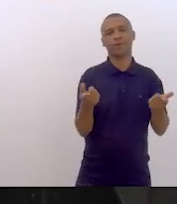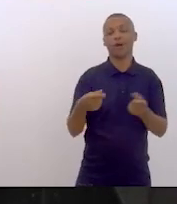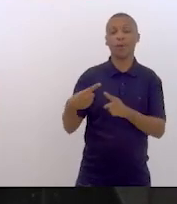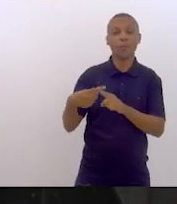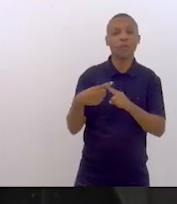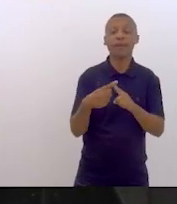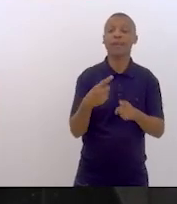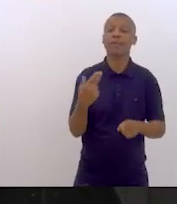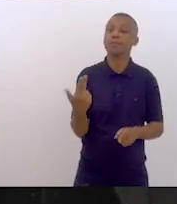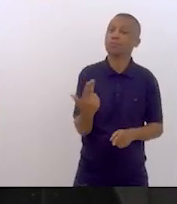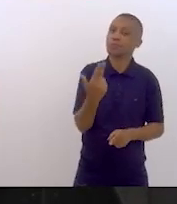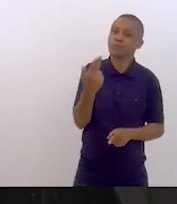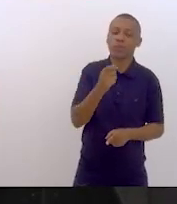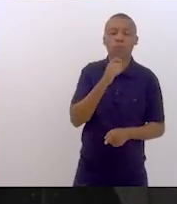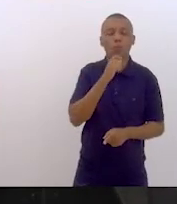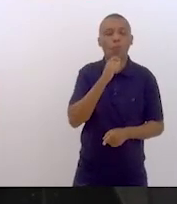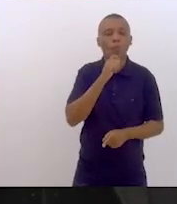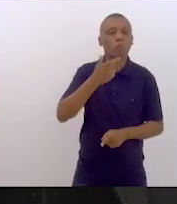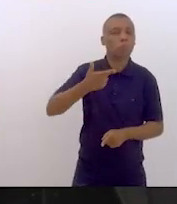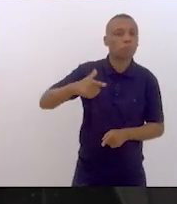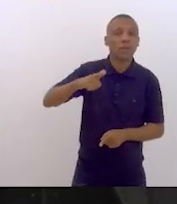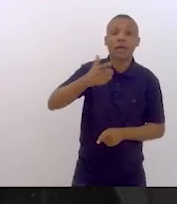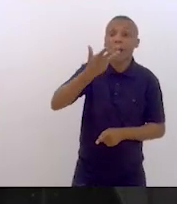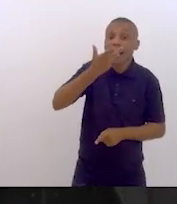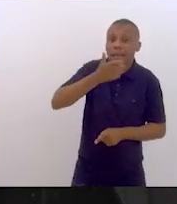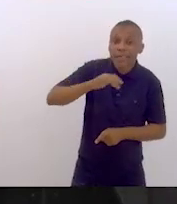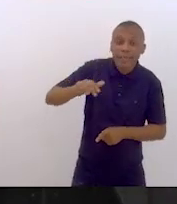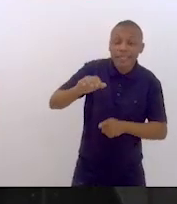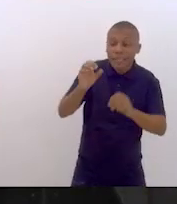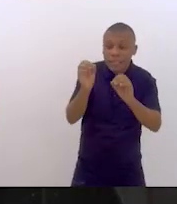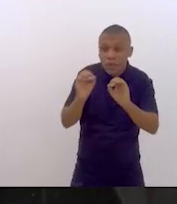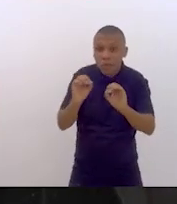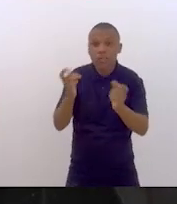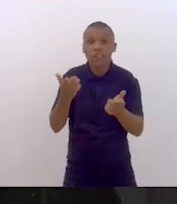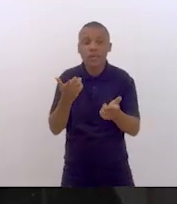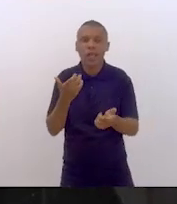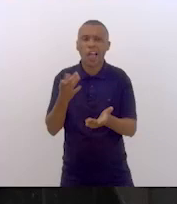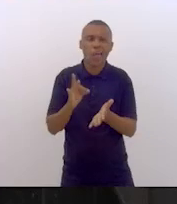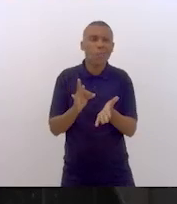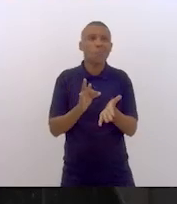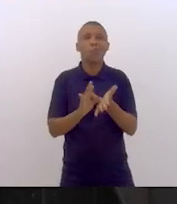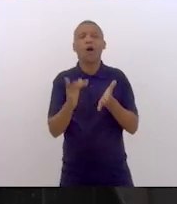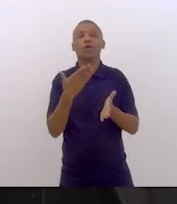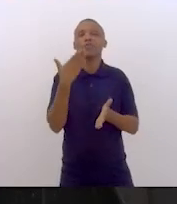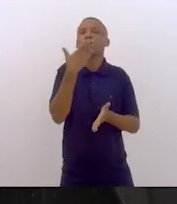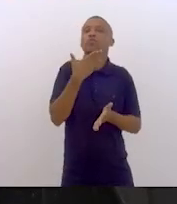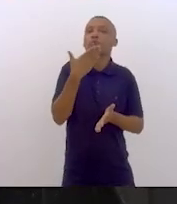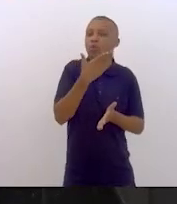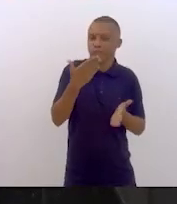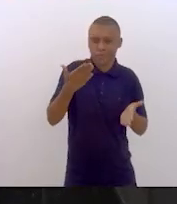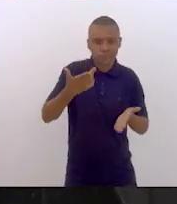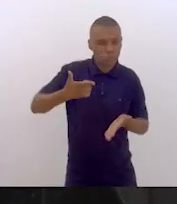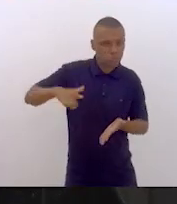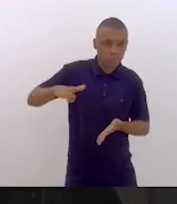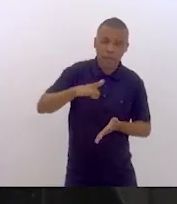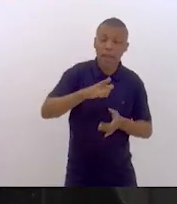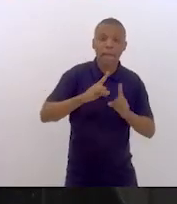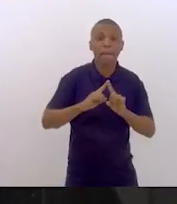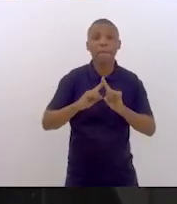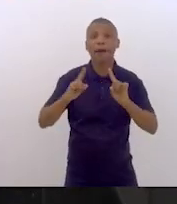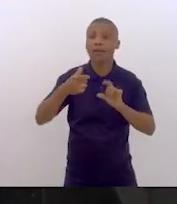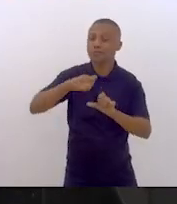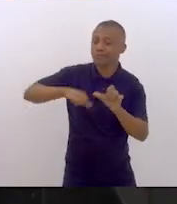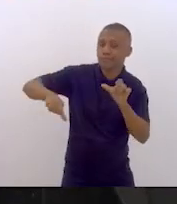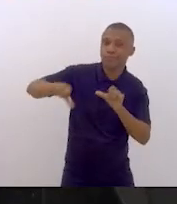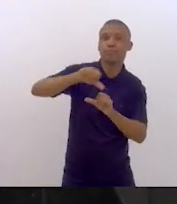não há criança que não goste de doce mas com a urbanização